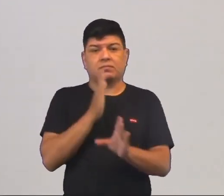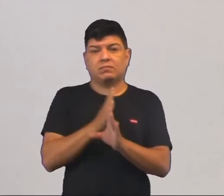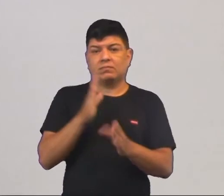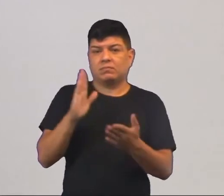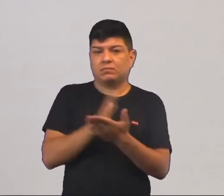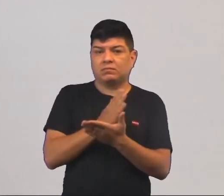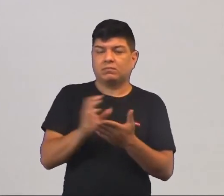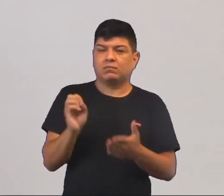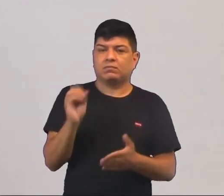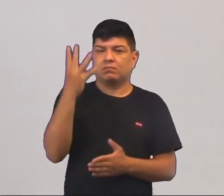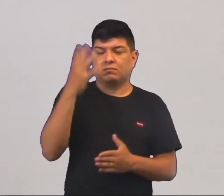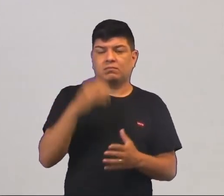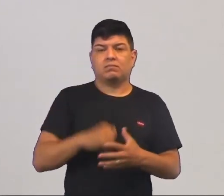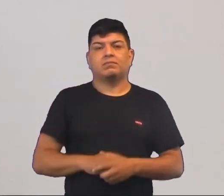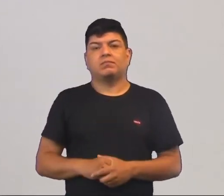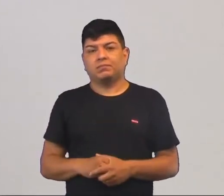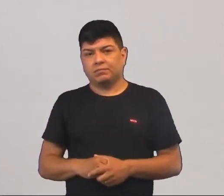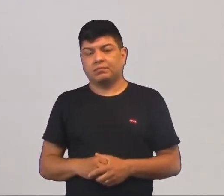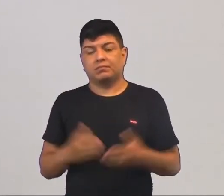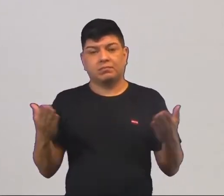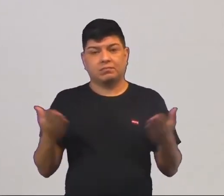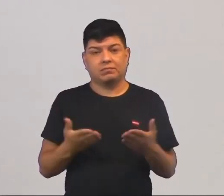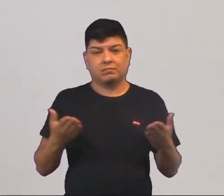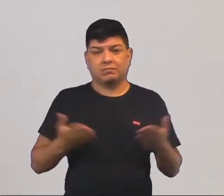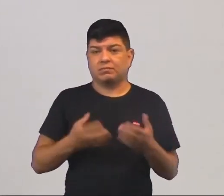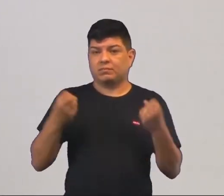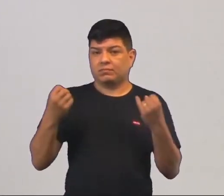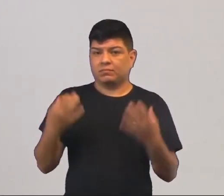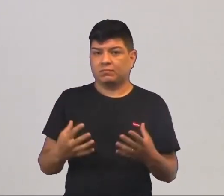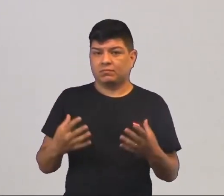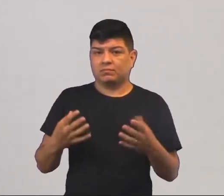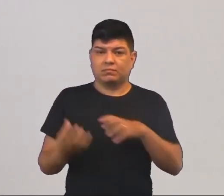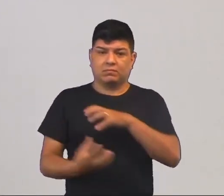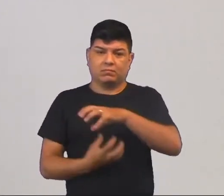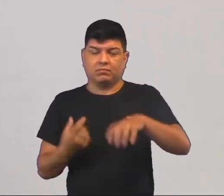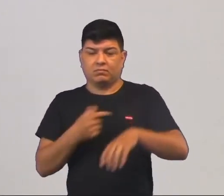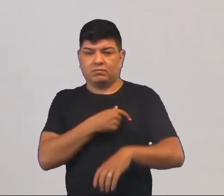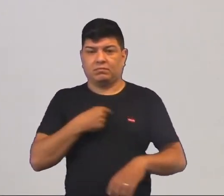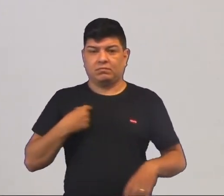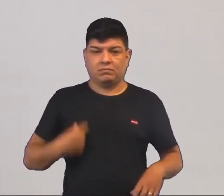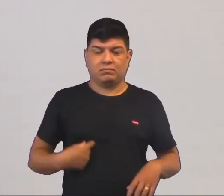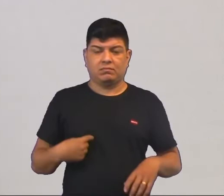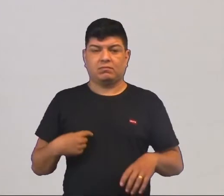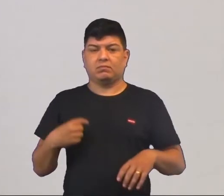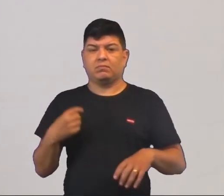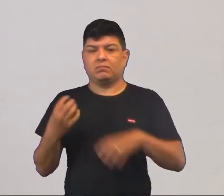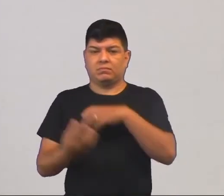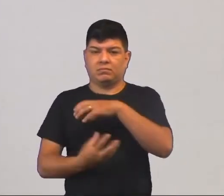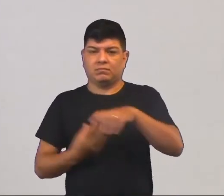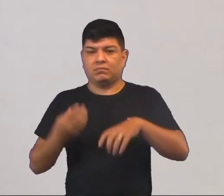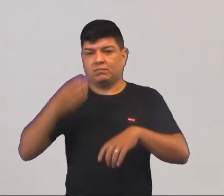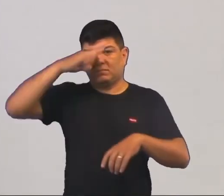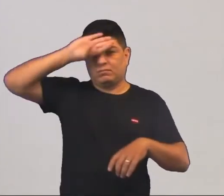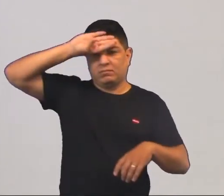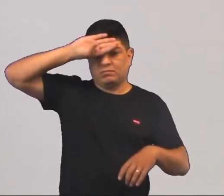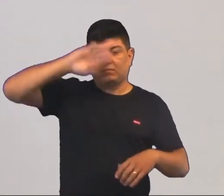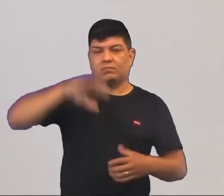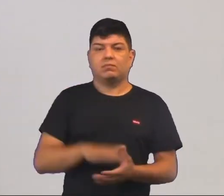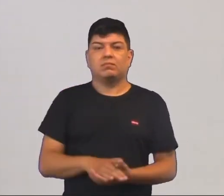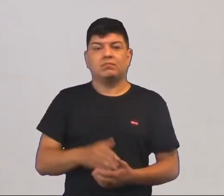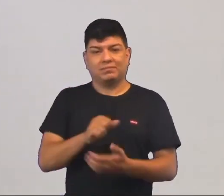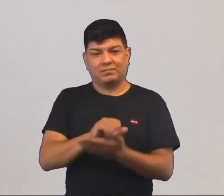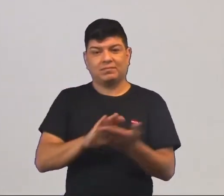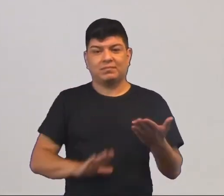de alguns acontecimentos. Né? Hoje a gente falou da Revolução Chinesa e da Revolução Cubana, ok?